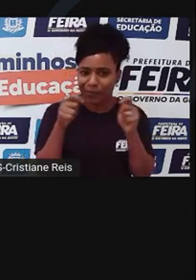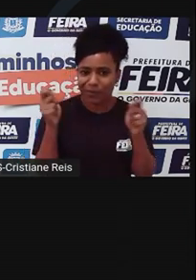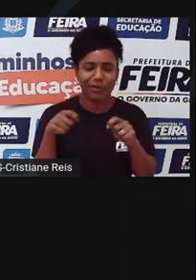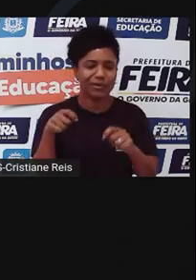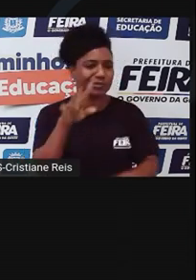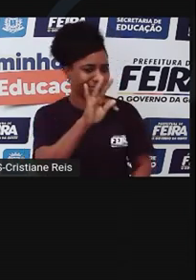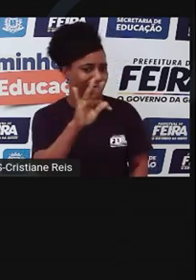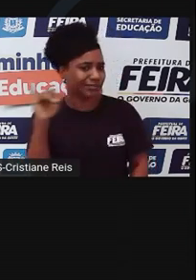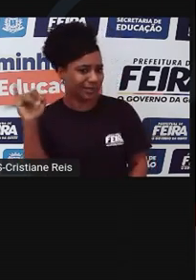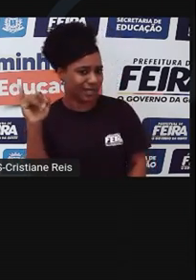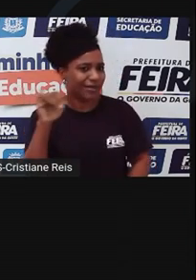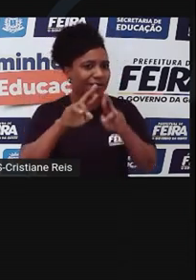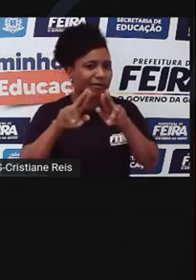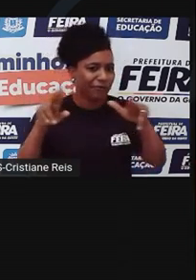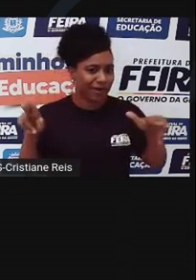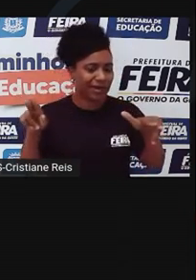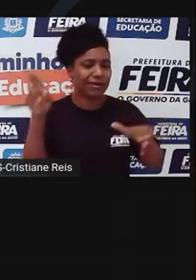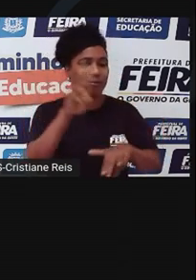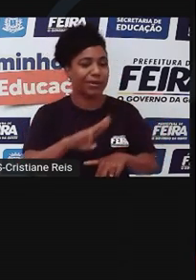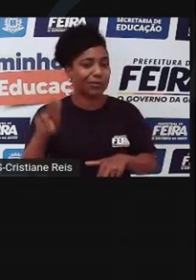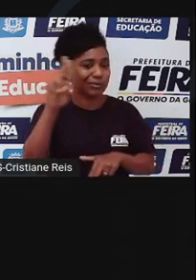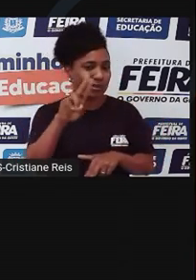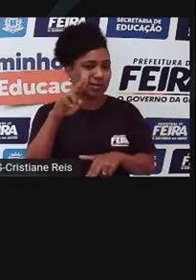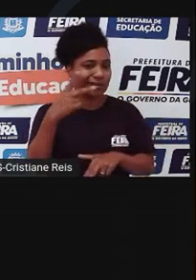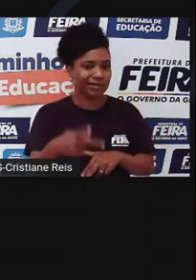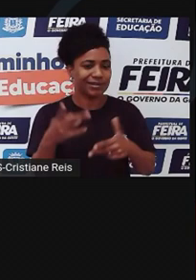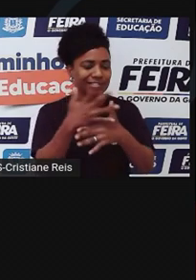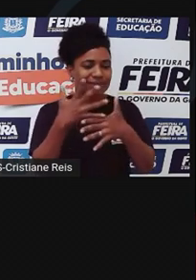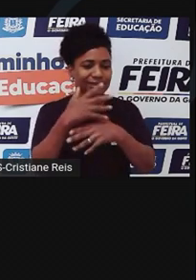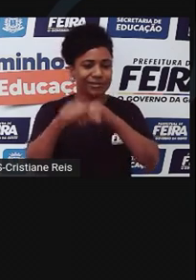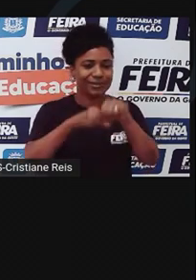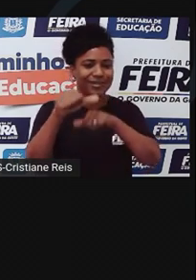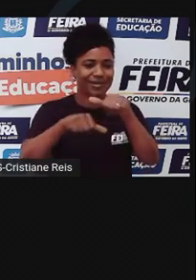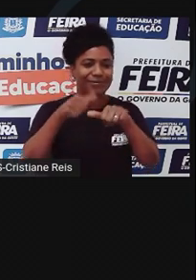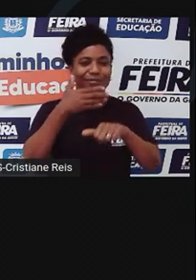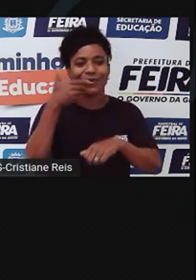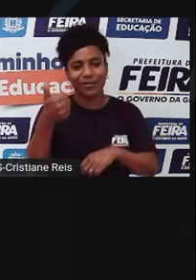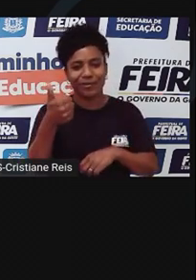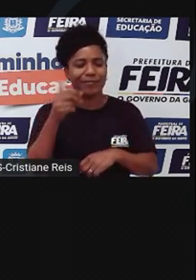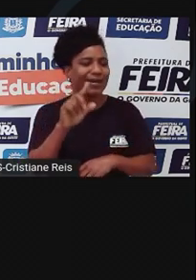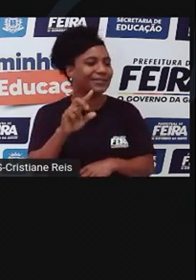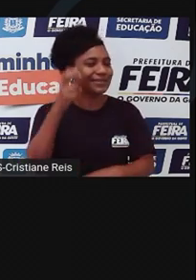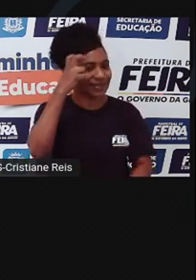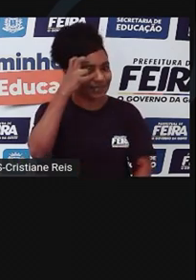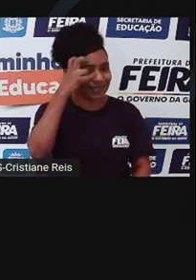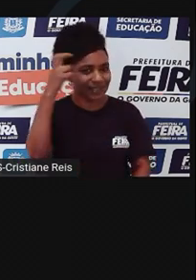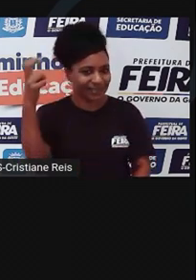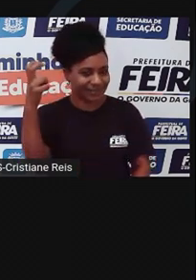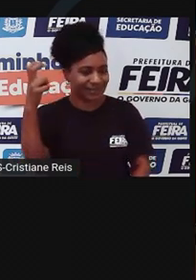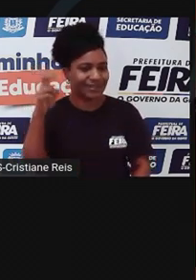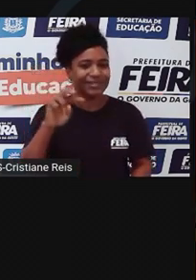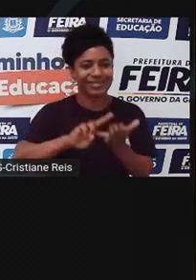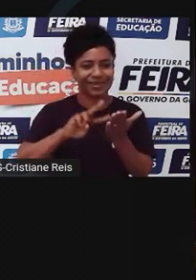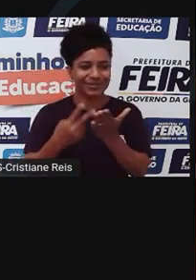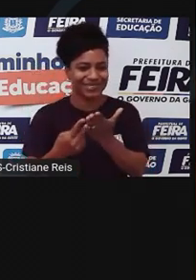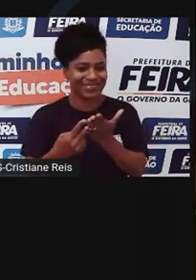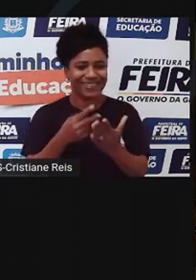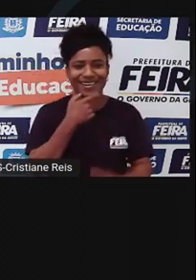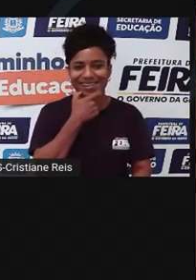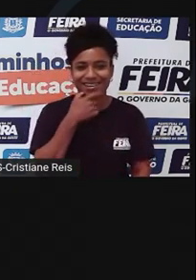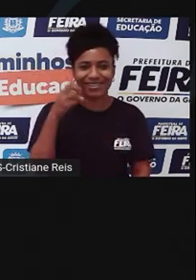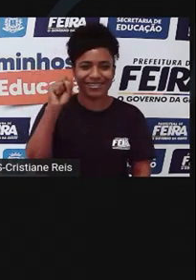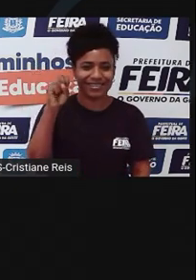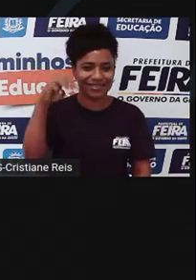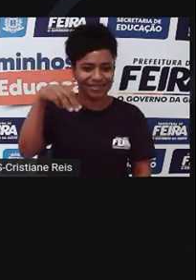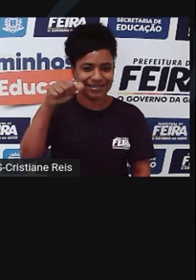artificial para prover soluções para cidades entretanto o termo inteligente que é traduzido do inglês Smart e não do